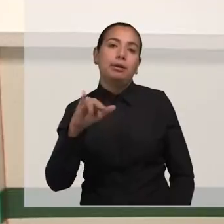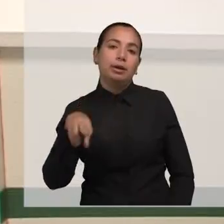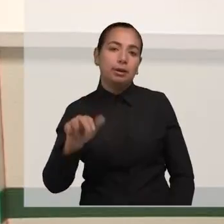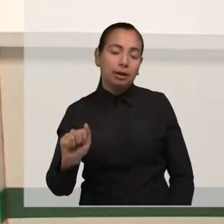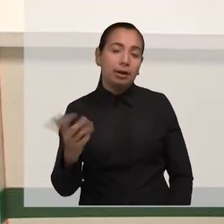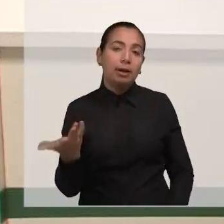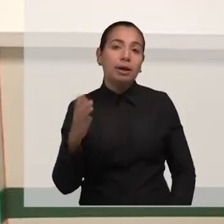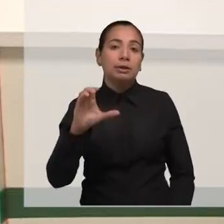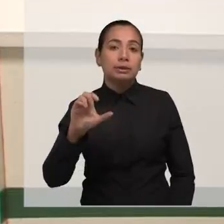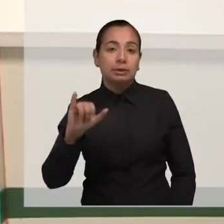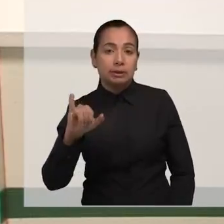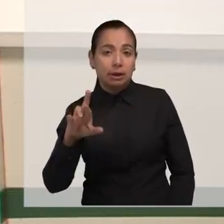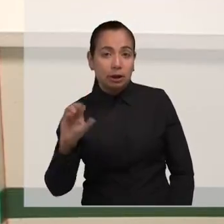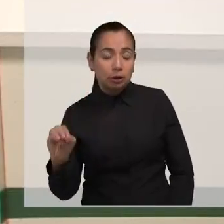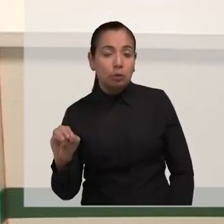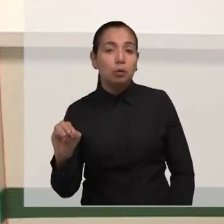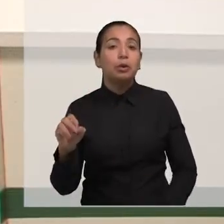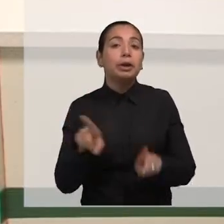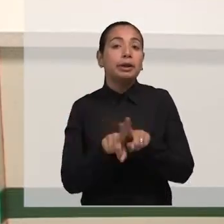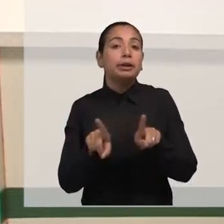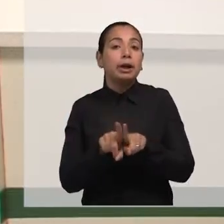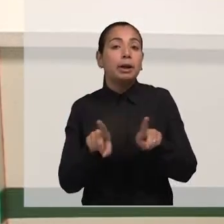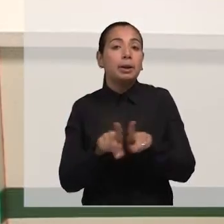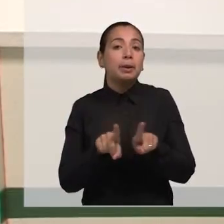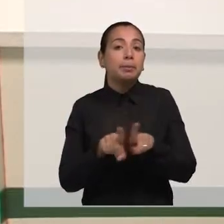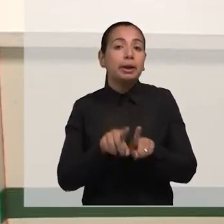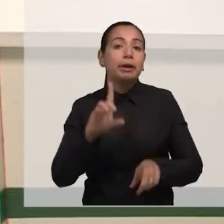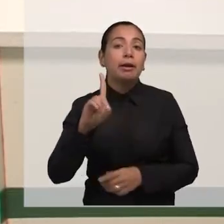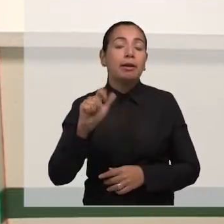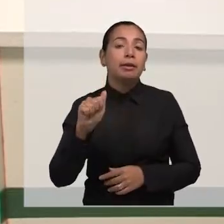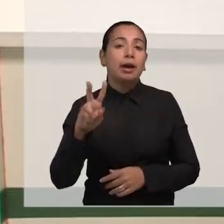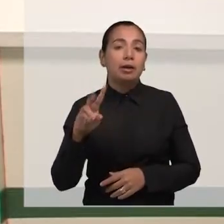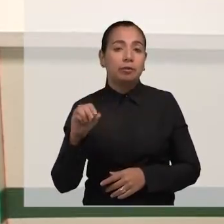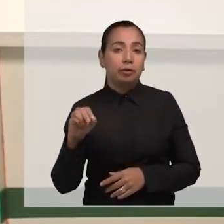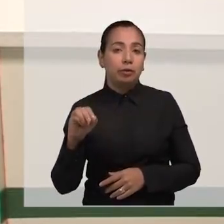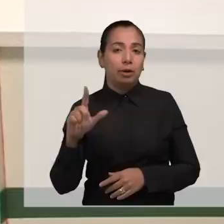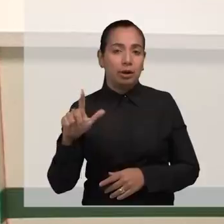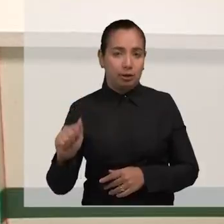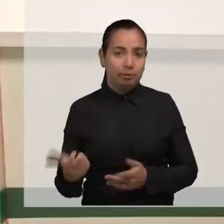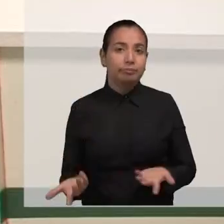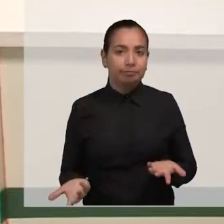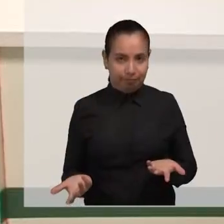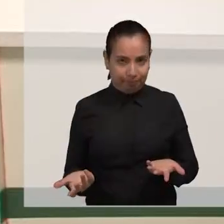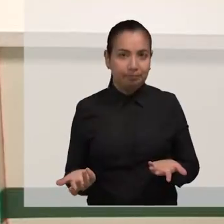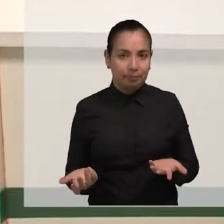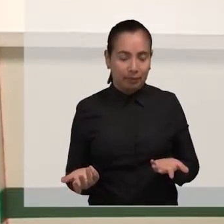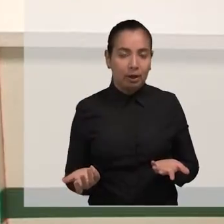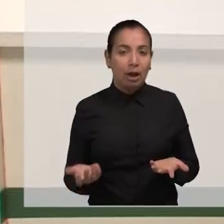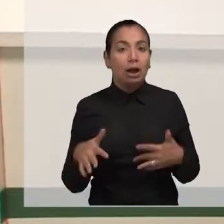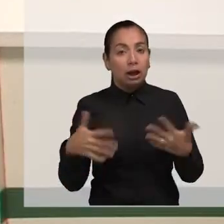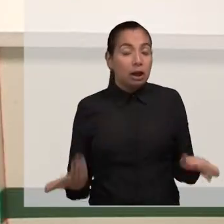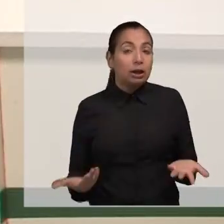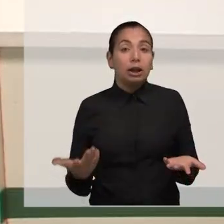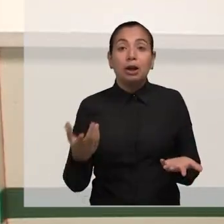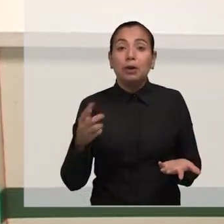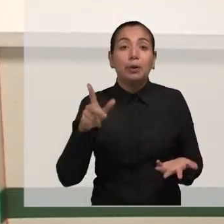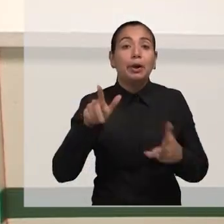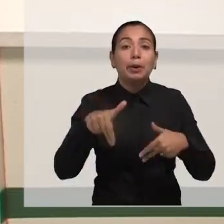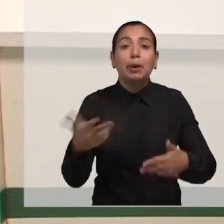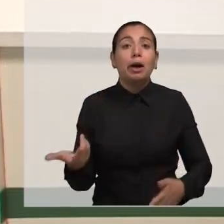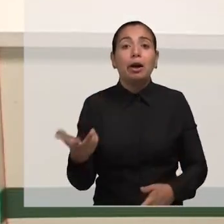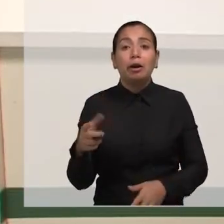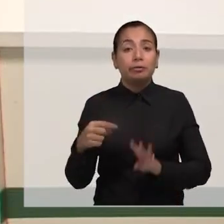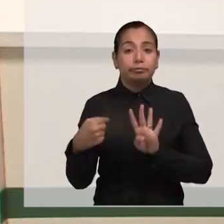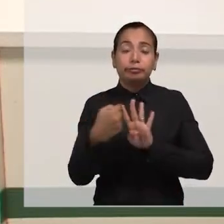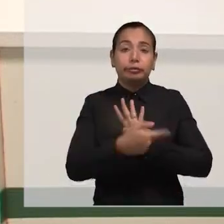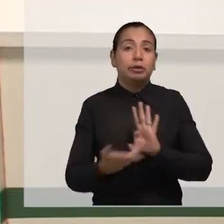Ciro e o próprio Fernando Haddad. Né? E o Haddad, não. Nós estamos lutando como se fosse o Lula aqui. Lula, Ciro, Marina e Haddad. Eu não